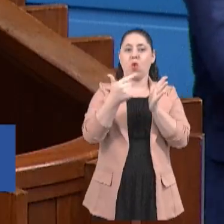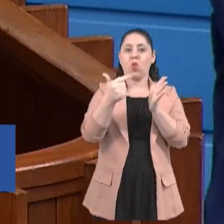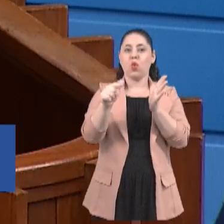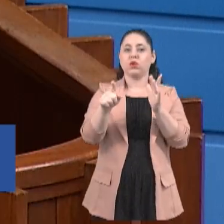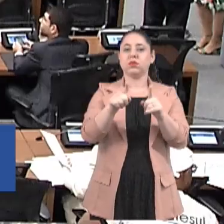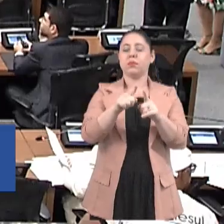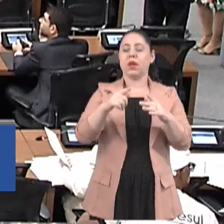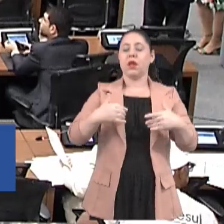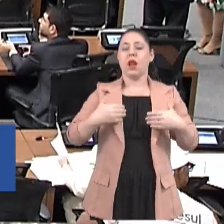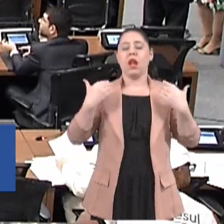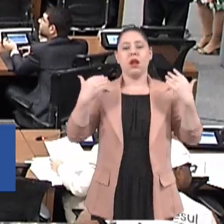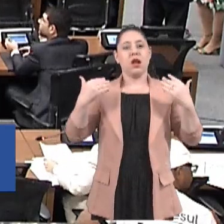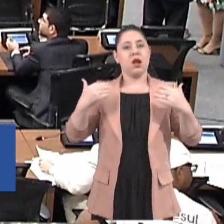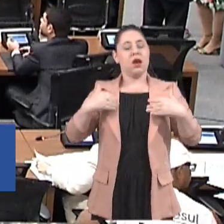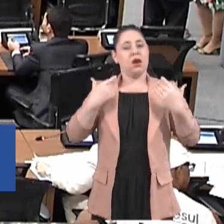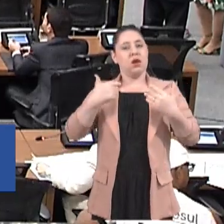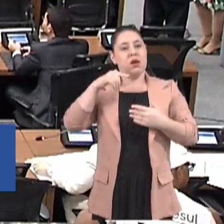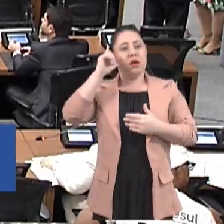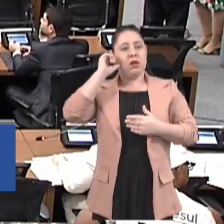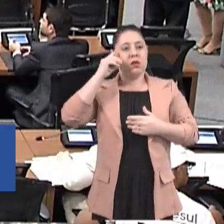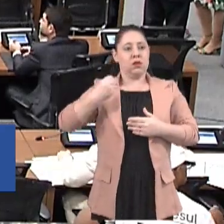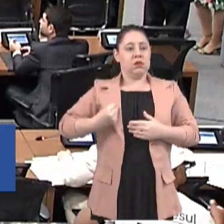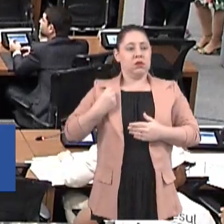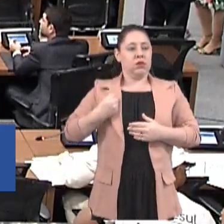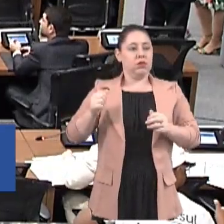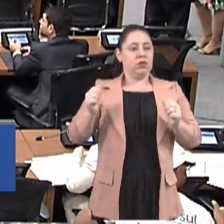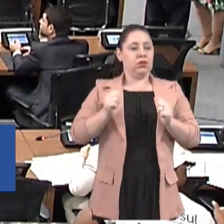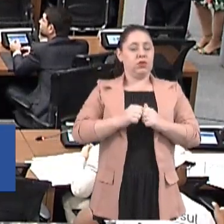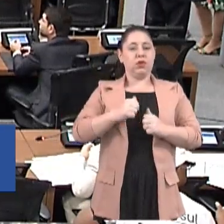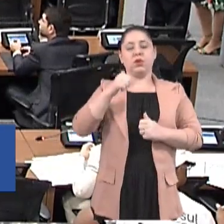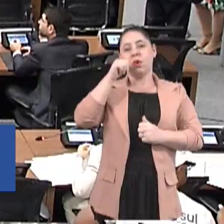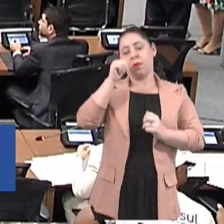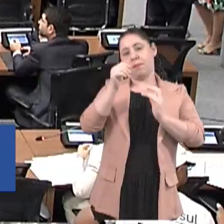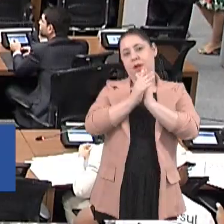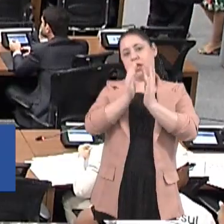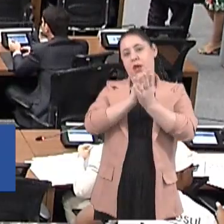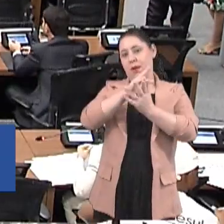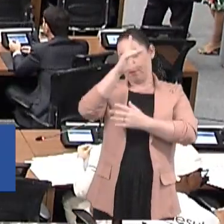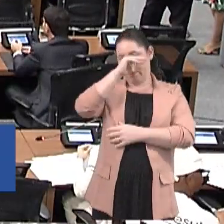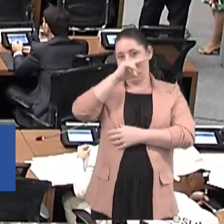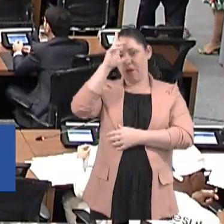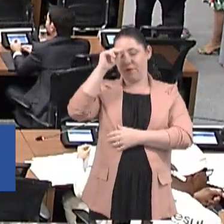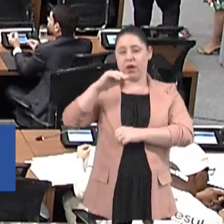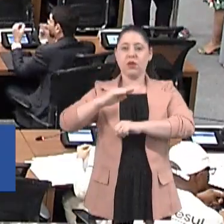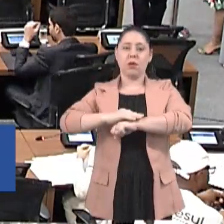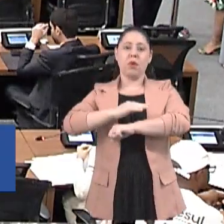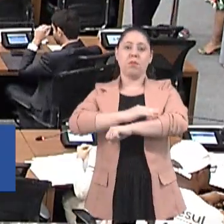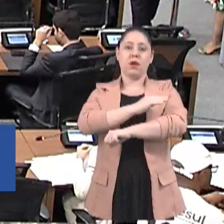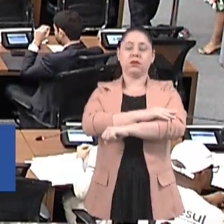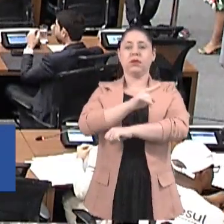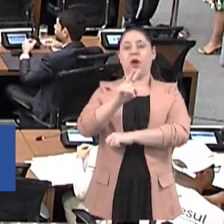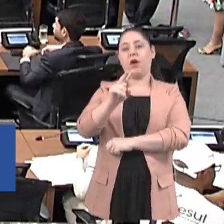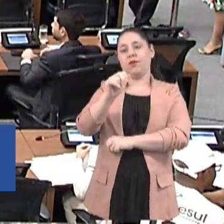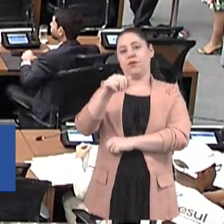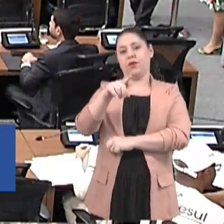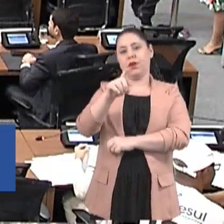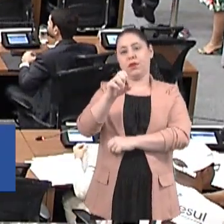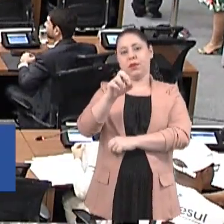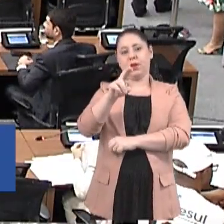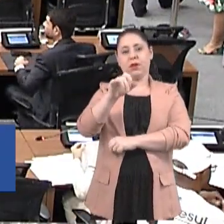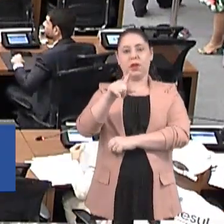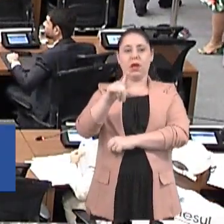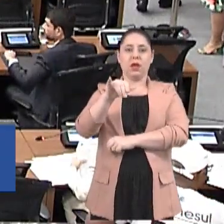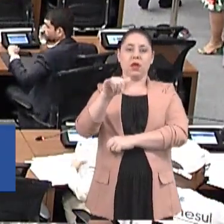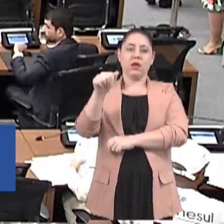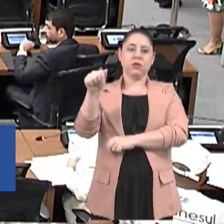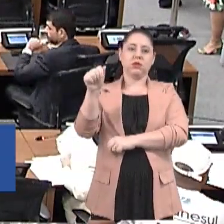eu tive a alegria de participar junto com a minha esposa, atual prefeita de Bataguaçu, Vanderleia Caravina,